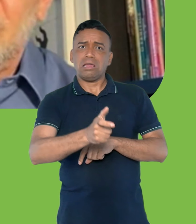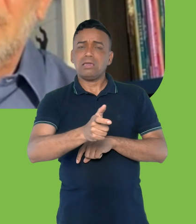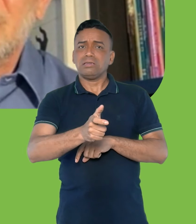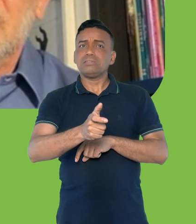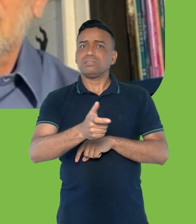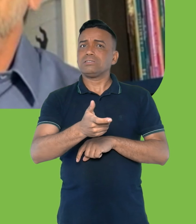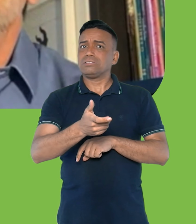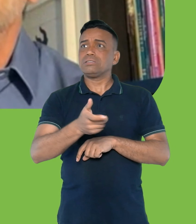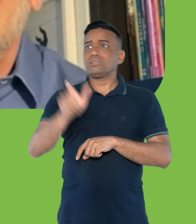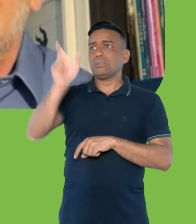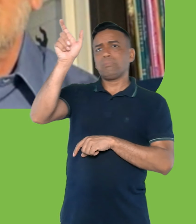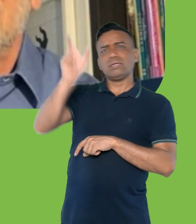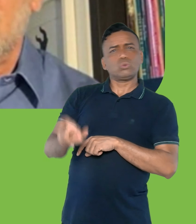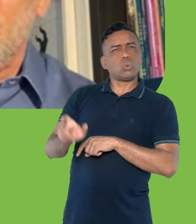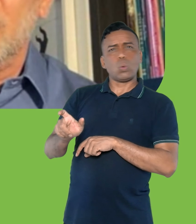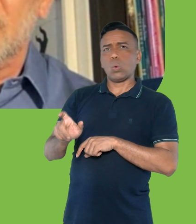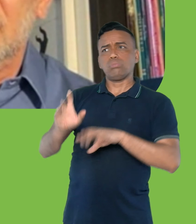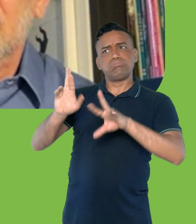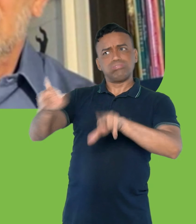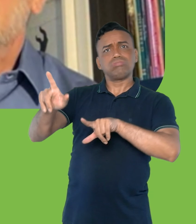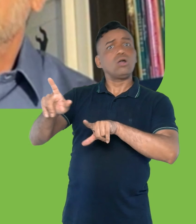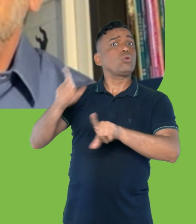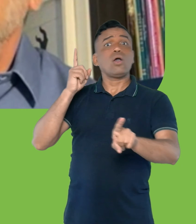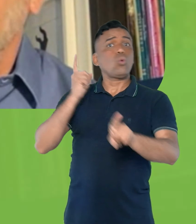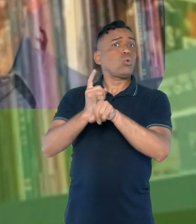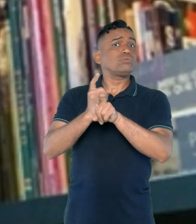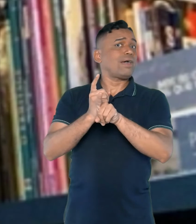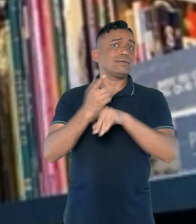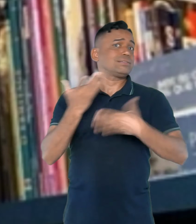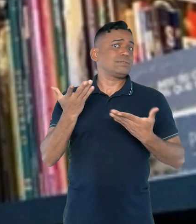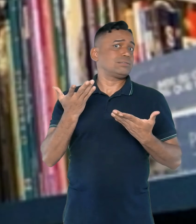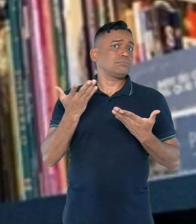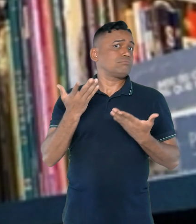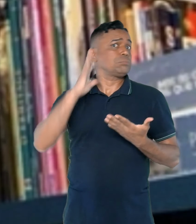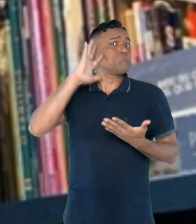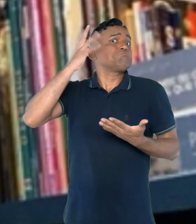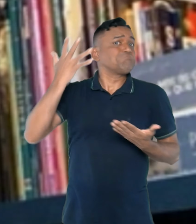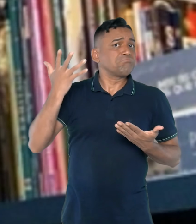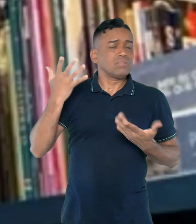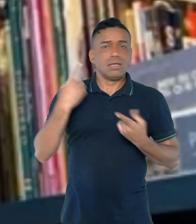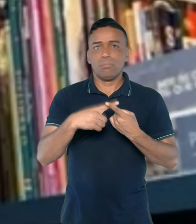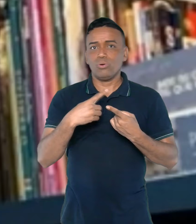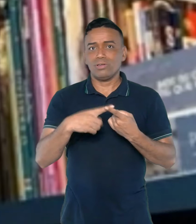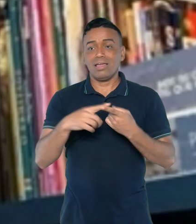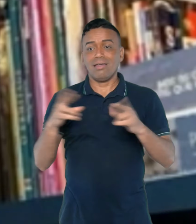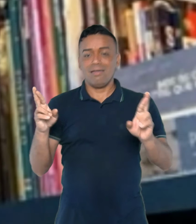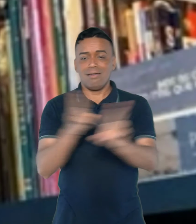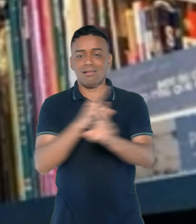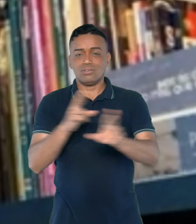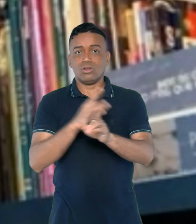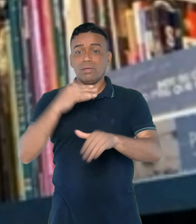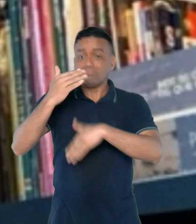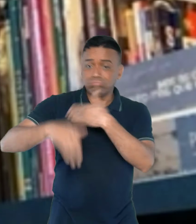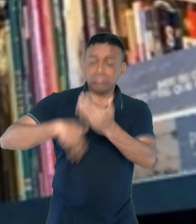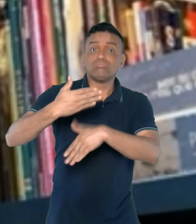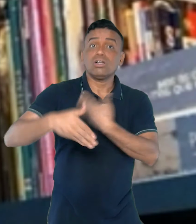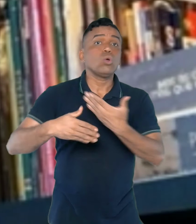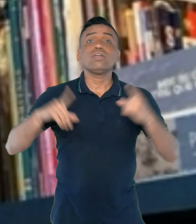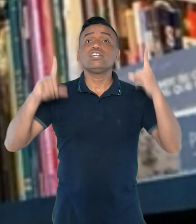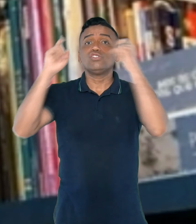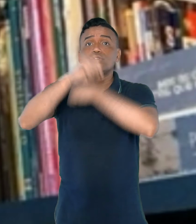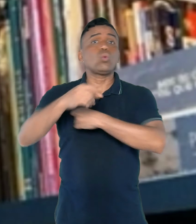poderia ser exótica? Né? E o que acontece desse encontro? Né? Por que não consegue, né, fazer com que esse relacionamento siga adiante? Né? O que dificulta? O